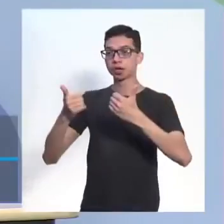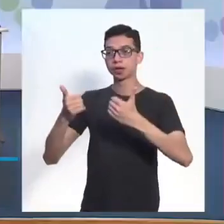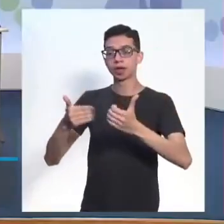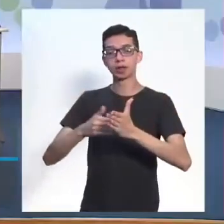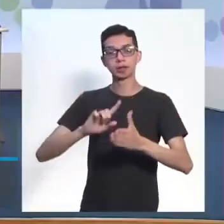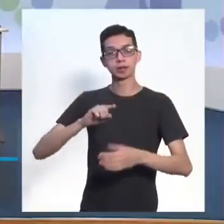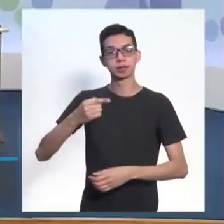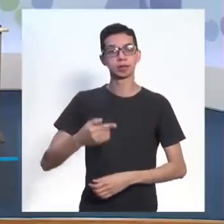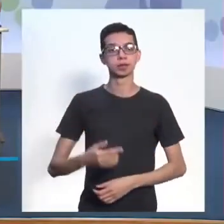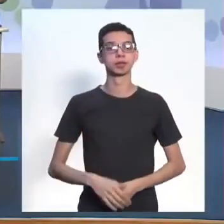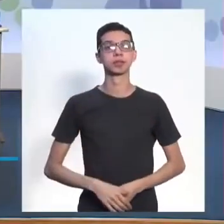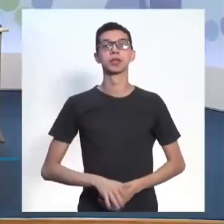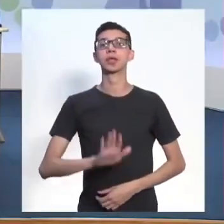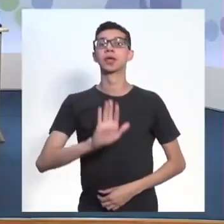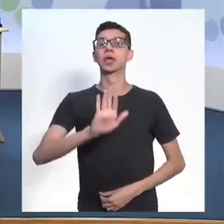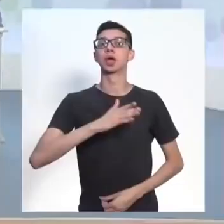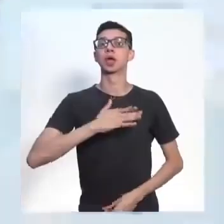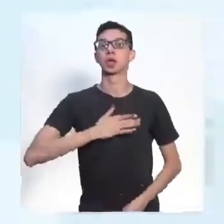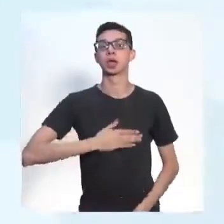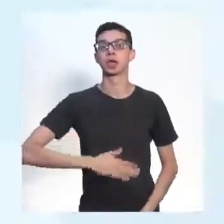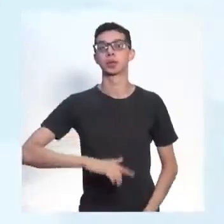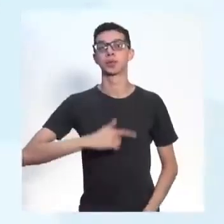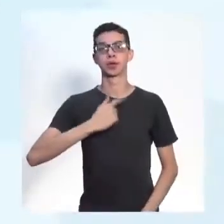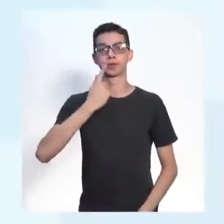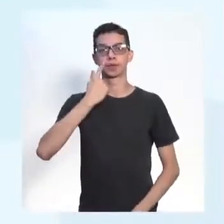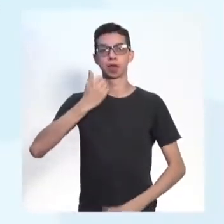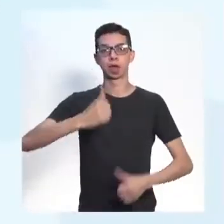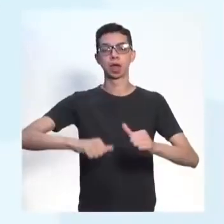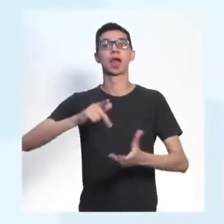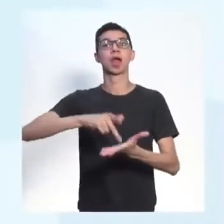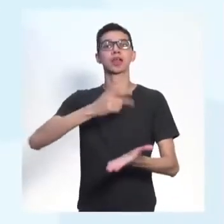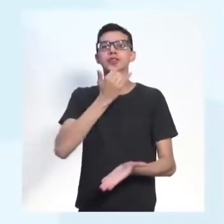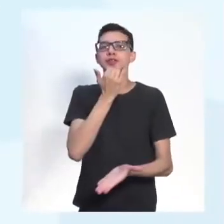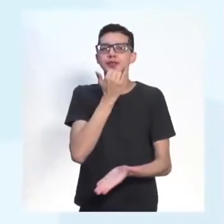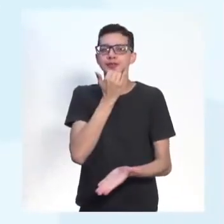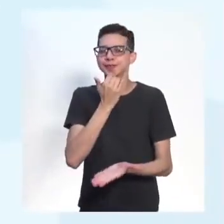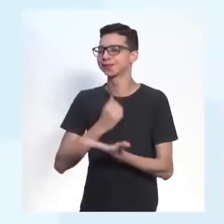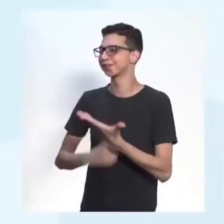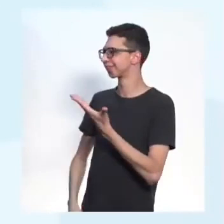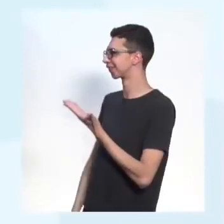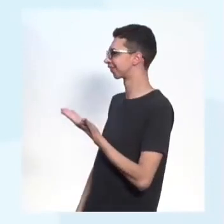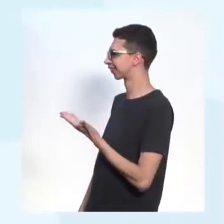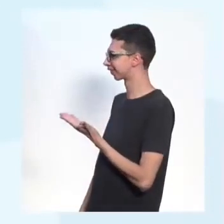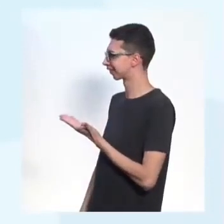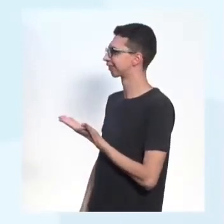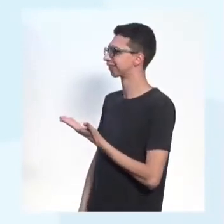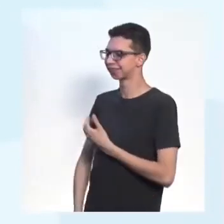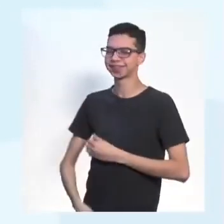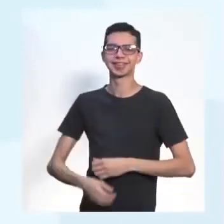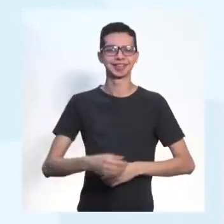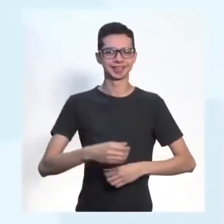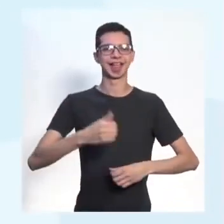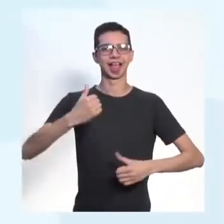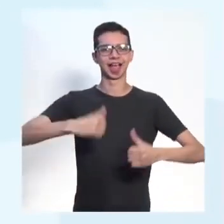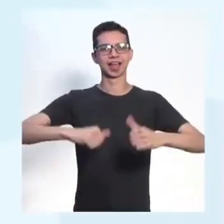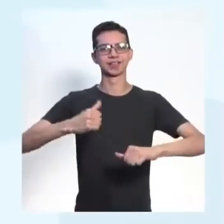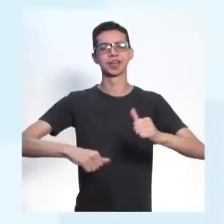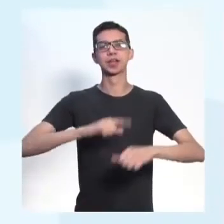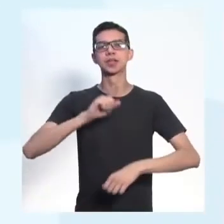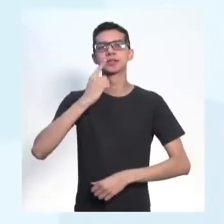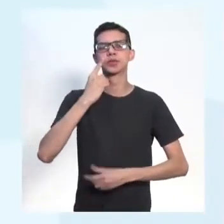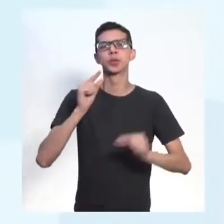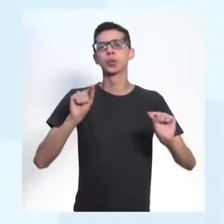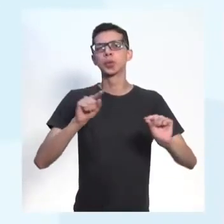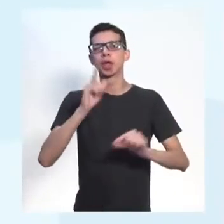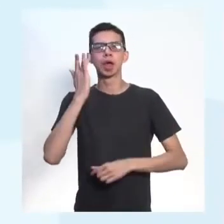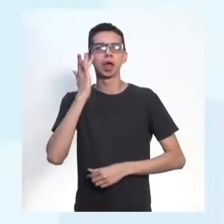pessoal. Deixa eu só colocar para eles avaliarem, né? Avaliação, esqueci. Podem colocar aí, tá, a avaliação. Então avaliem, coloquem o